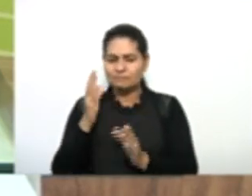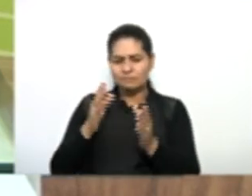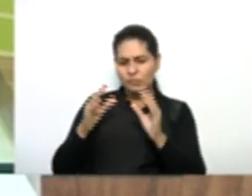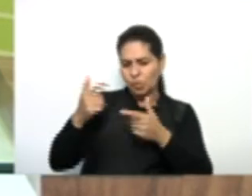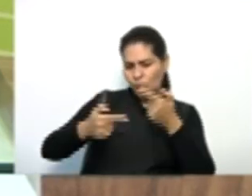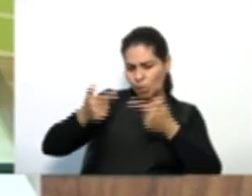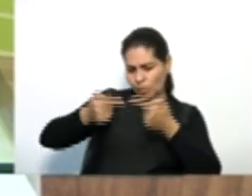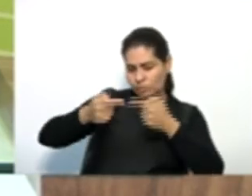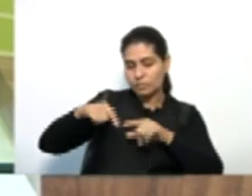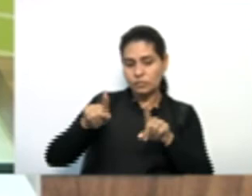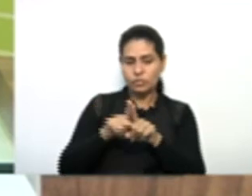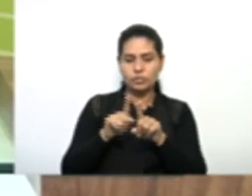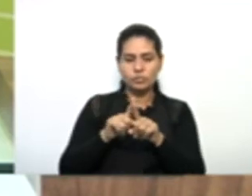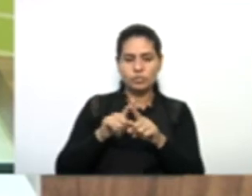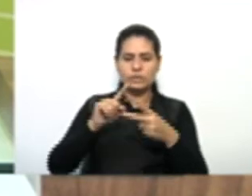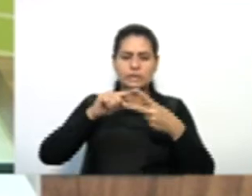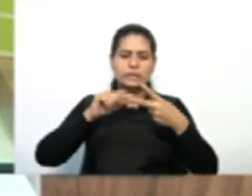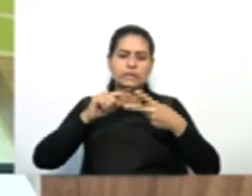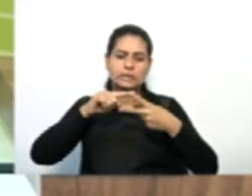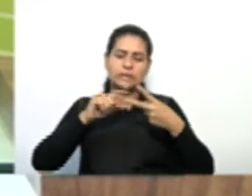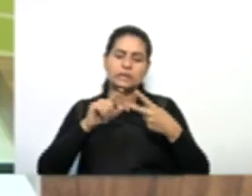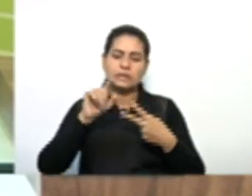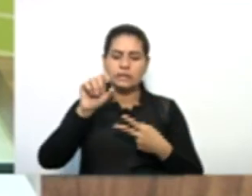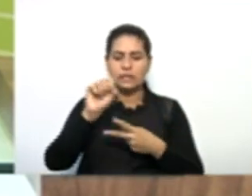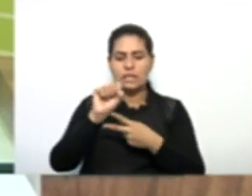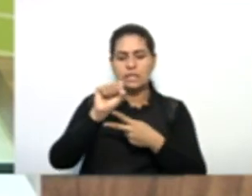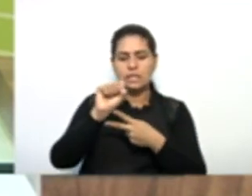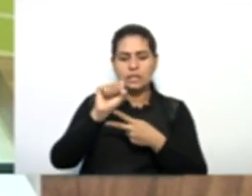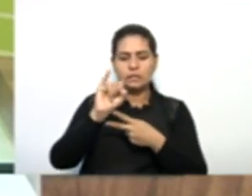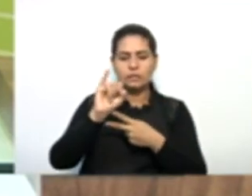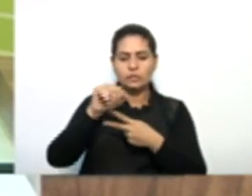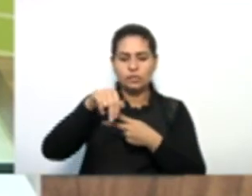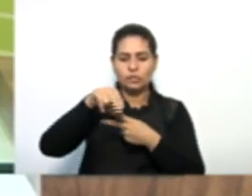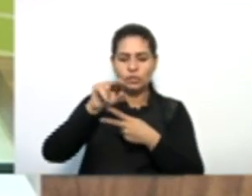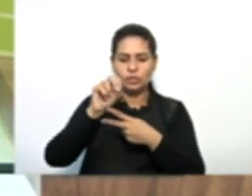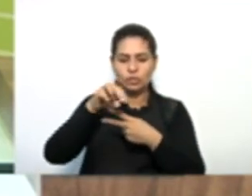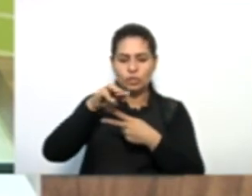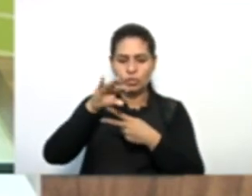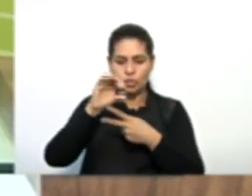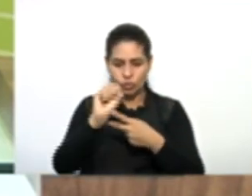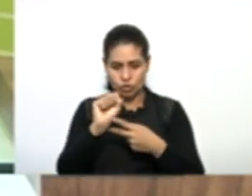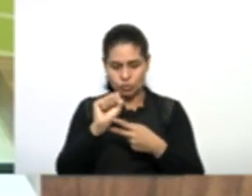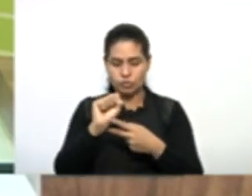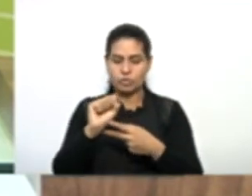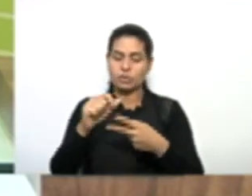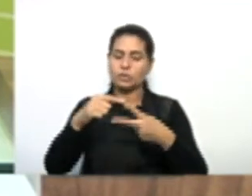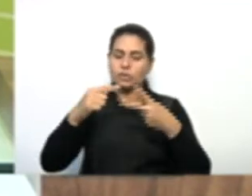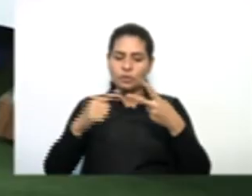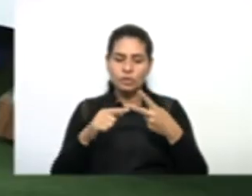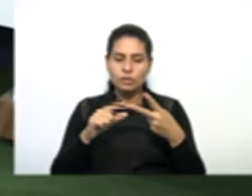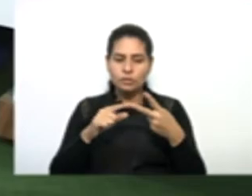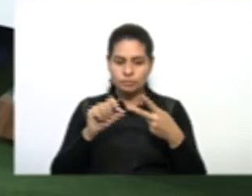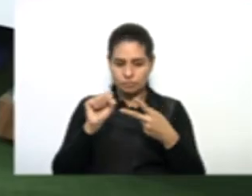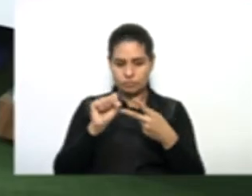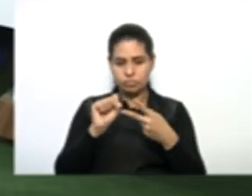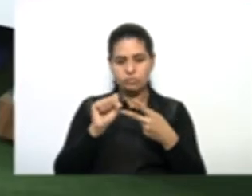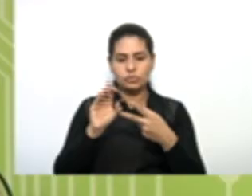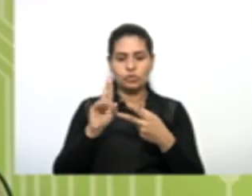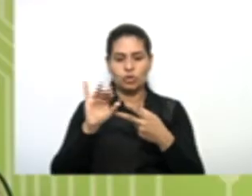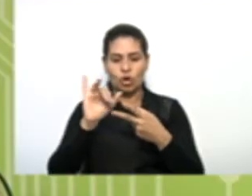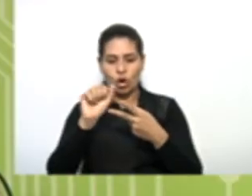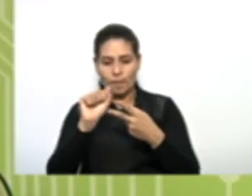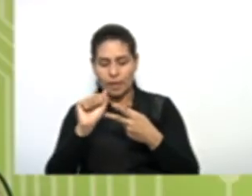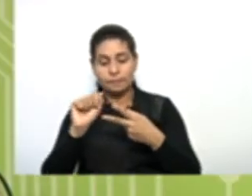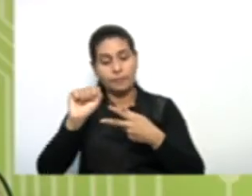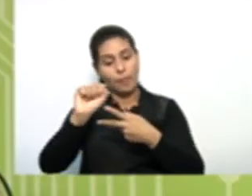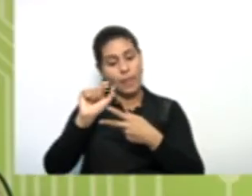discussão aqui sobre se seriam sinônimos, no caso das cooperativas, falar em sobras e lucros. Não são sinônimos, né? Na aula de